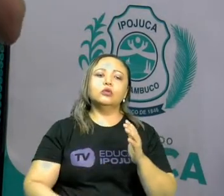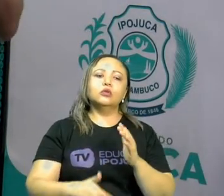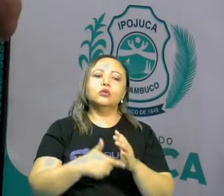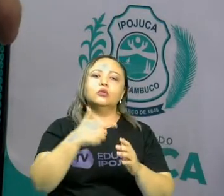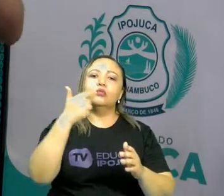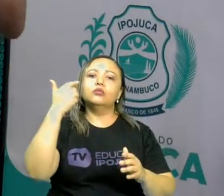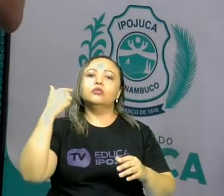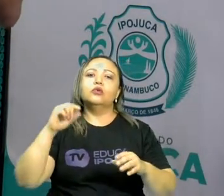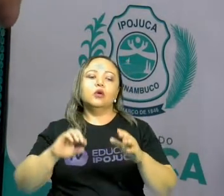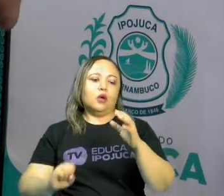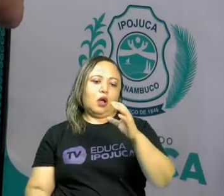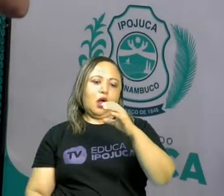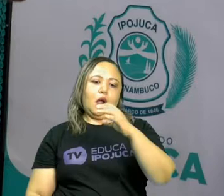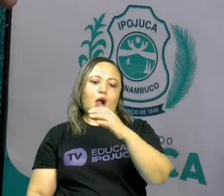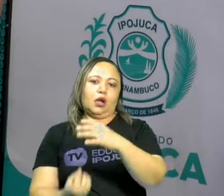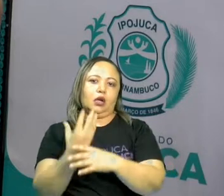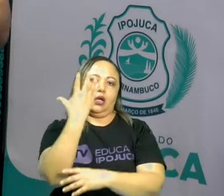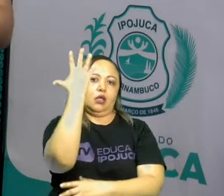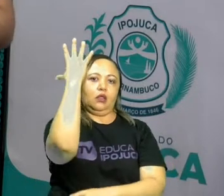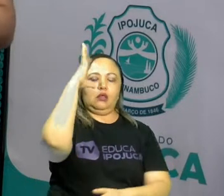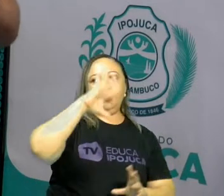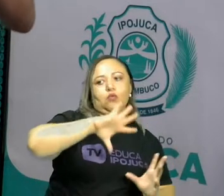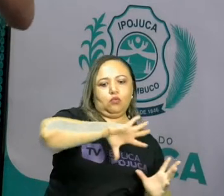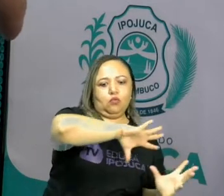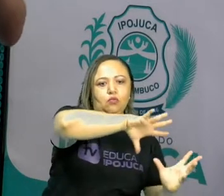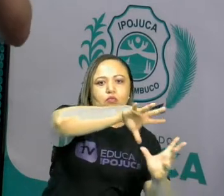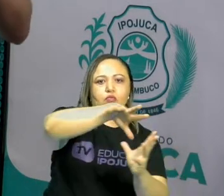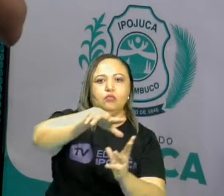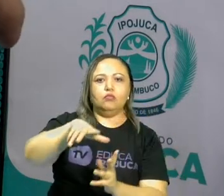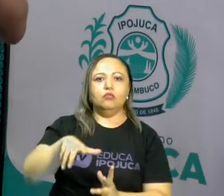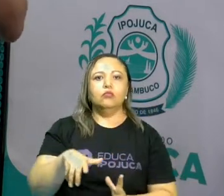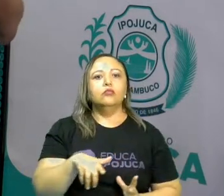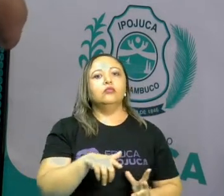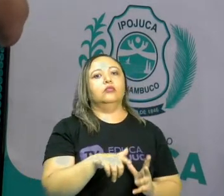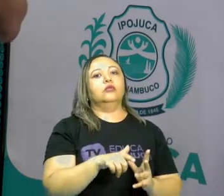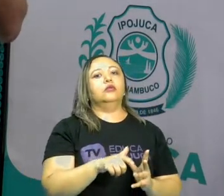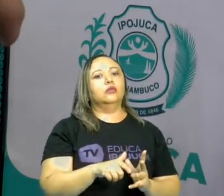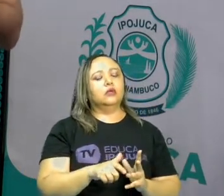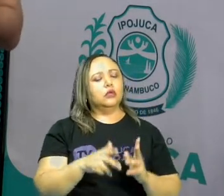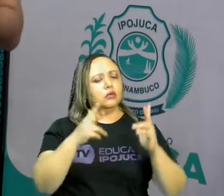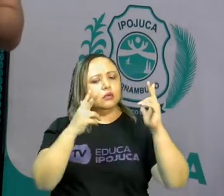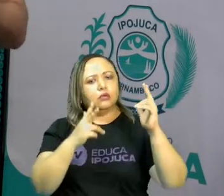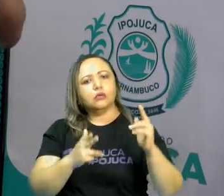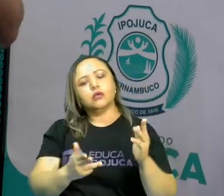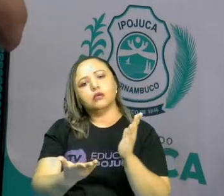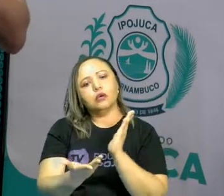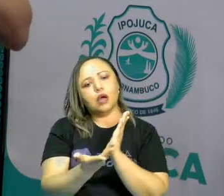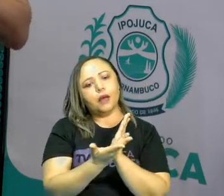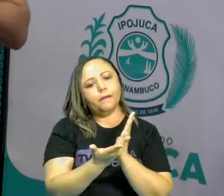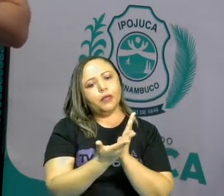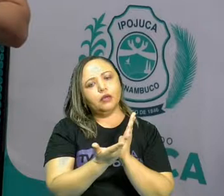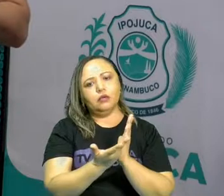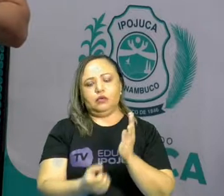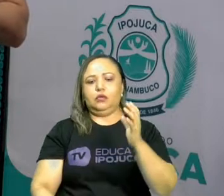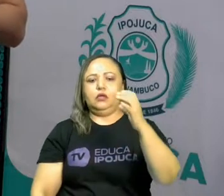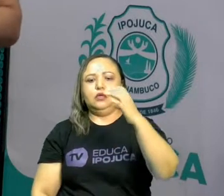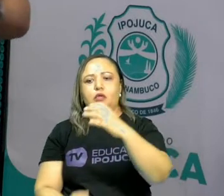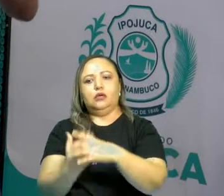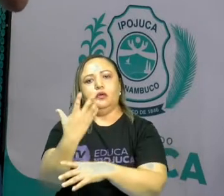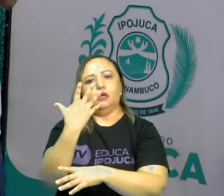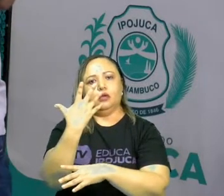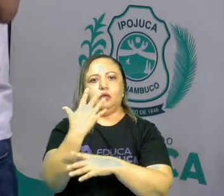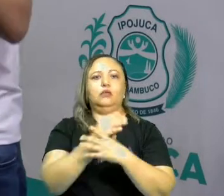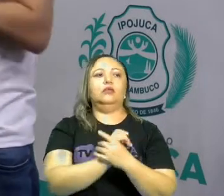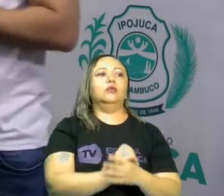Clara e pronto a o ano para ele seria um ano e criação domingo segundo a Bíblia